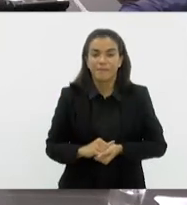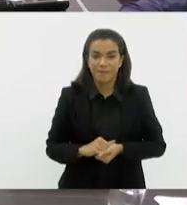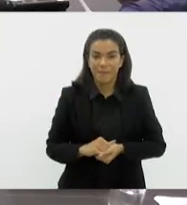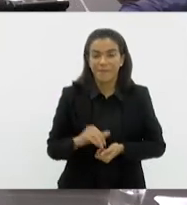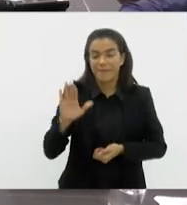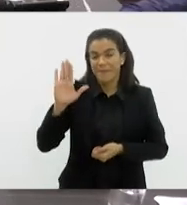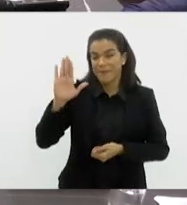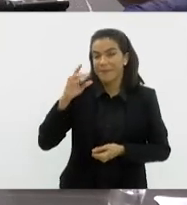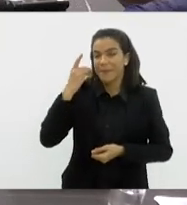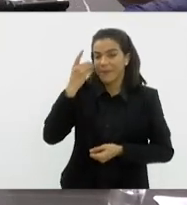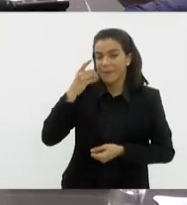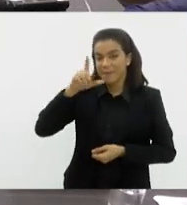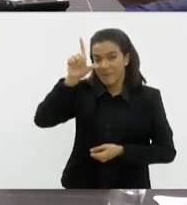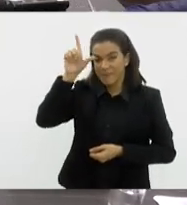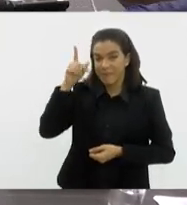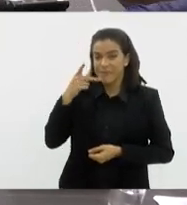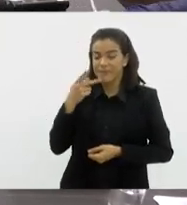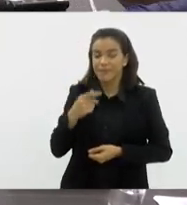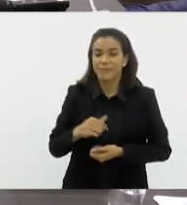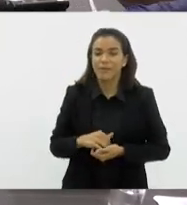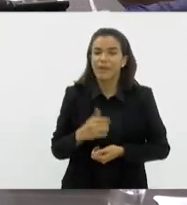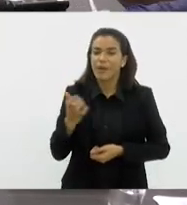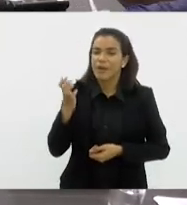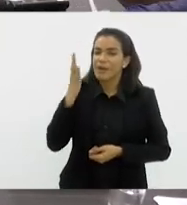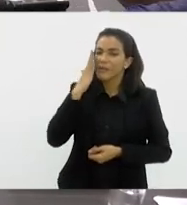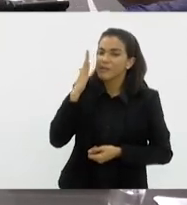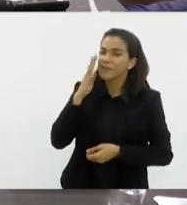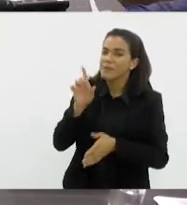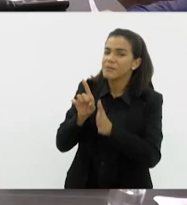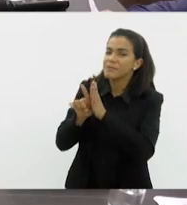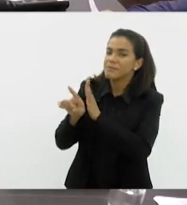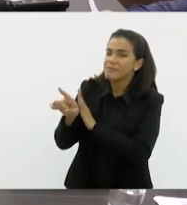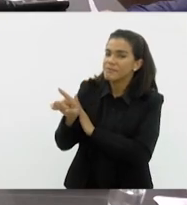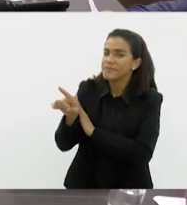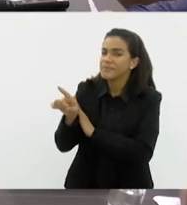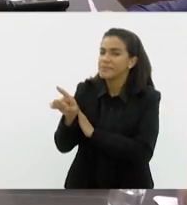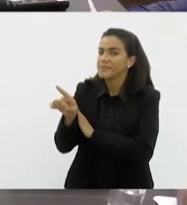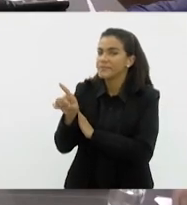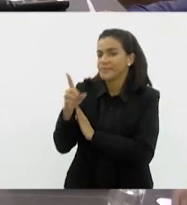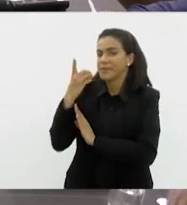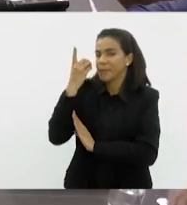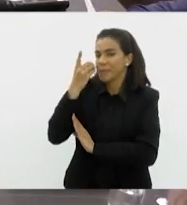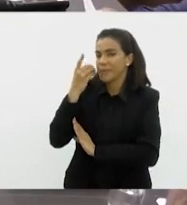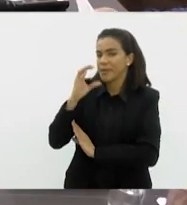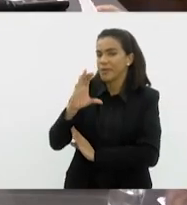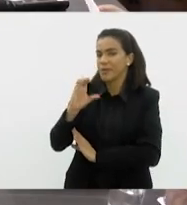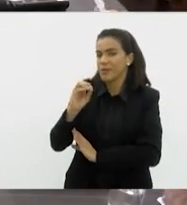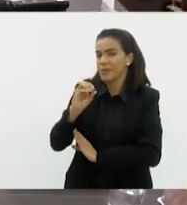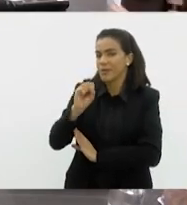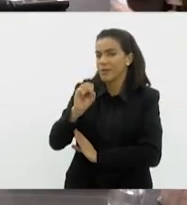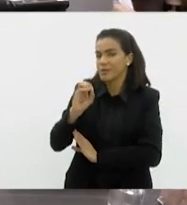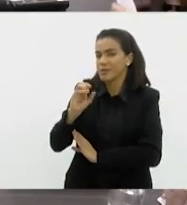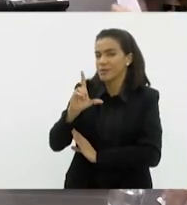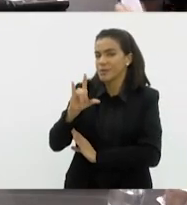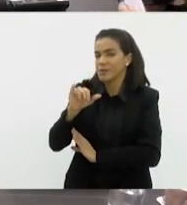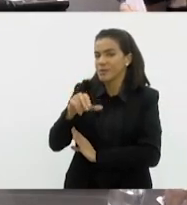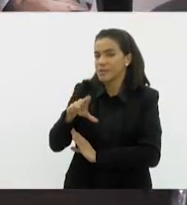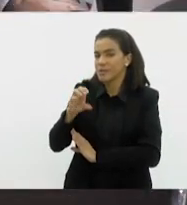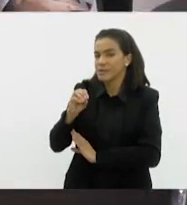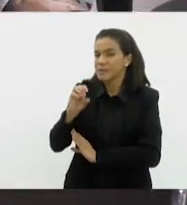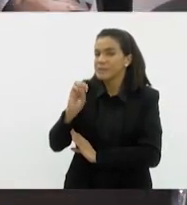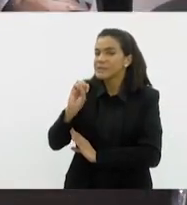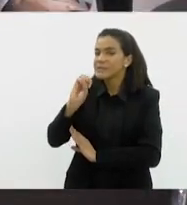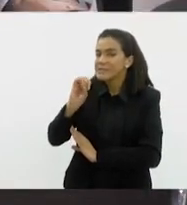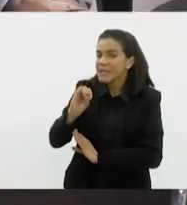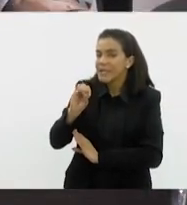Luiz Paulo. Eu queria saber, deputado Vinícius Cozzolino, se o